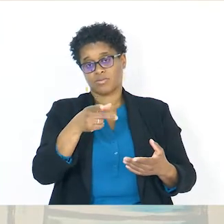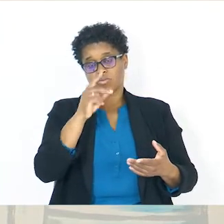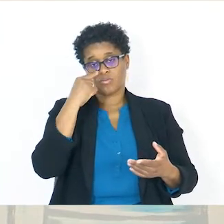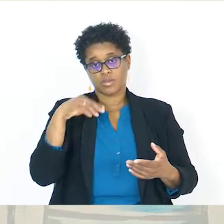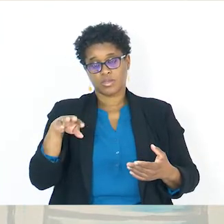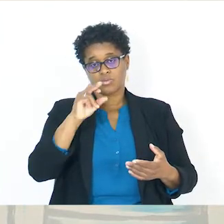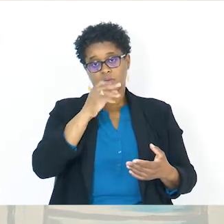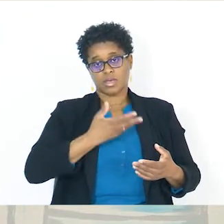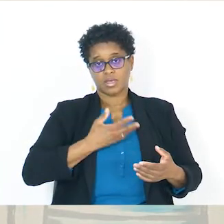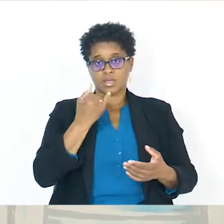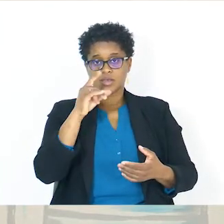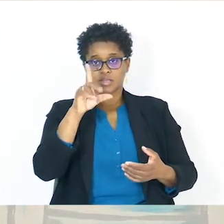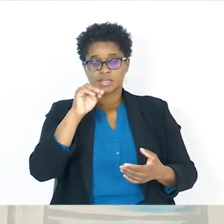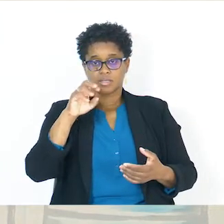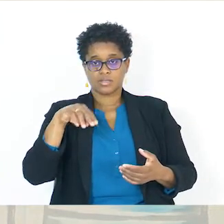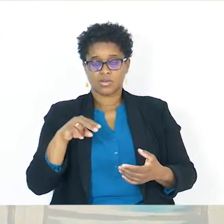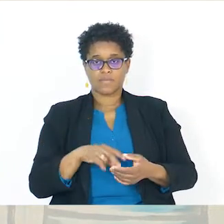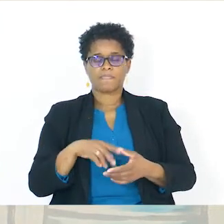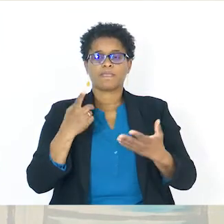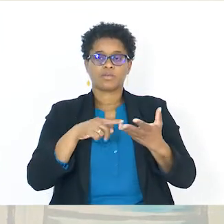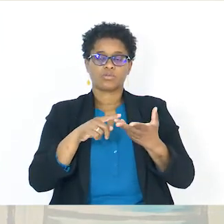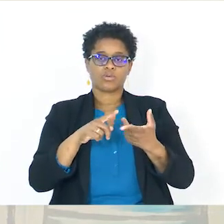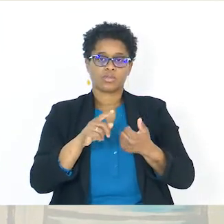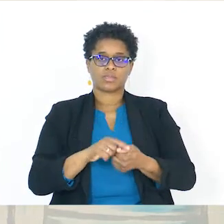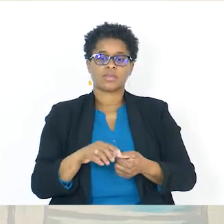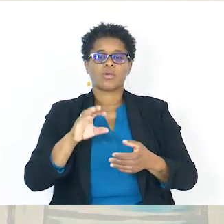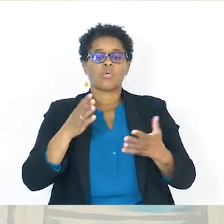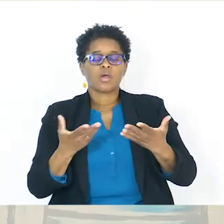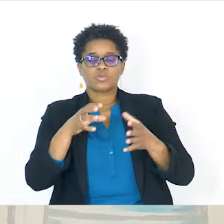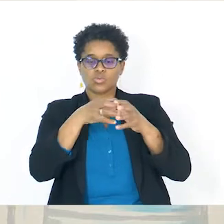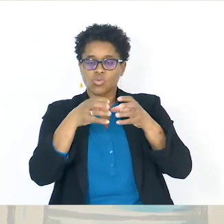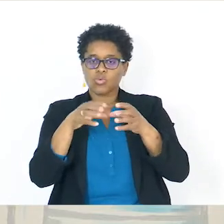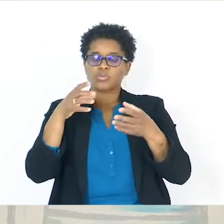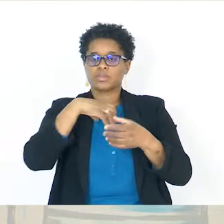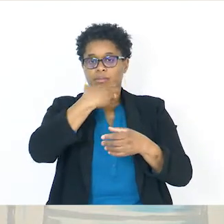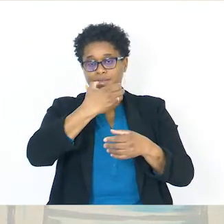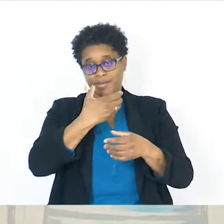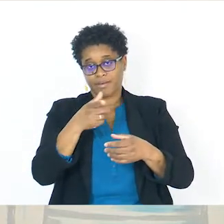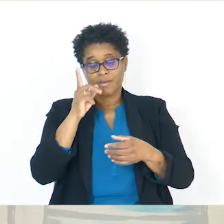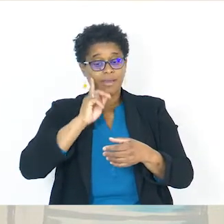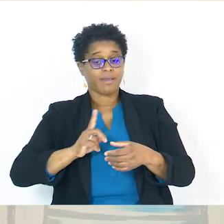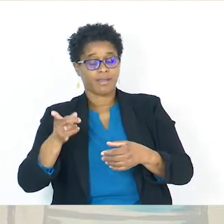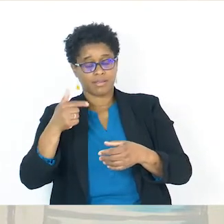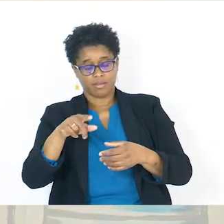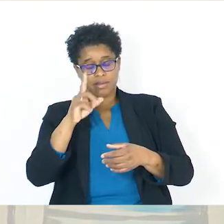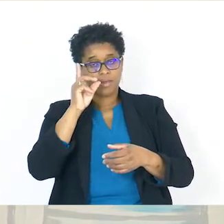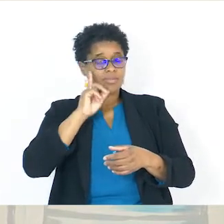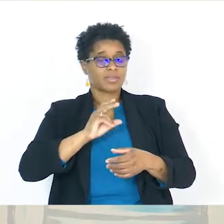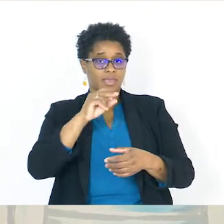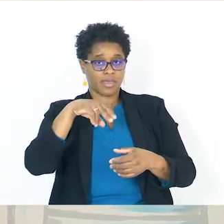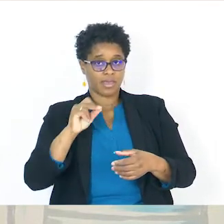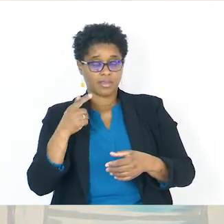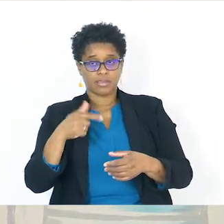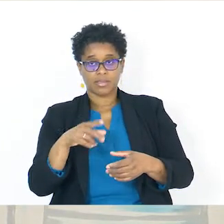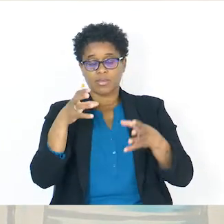maçãs do menino Adilson. Então, vamos contar. Ou seja, quantos grupos de maçãs ela tem? A Ana tem.